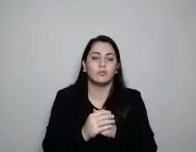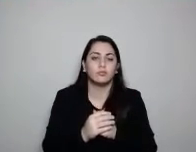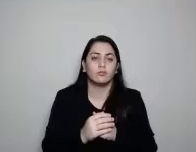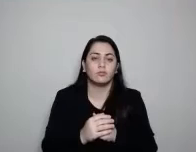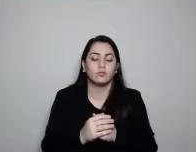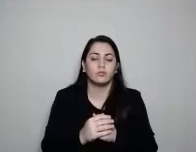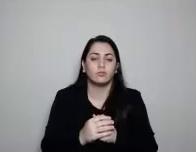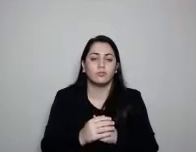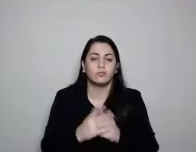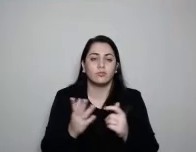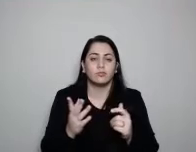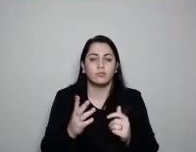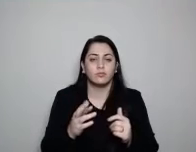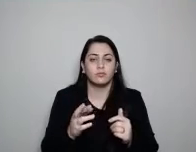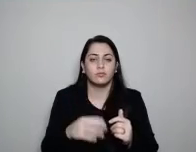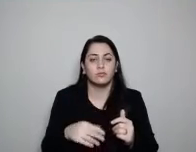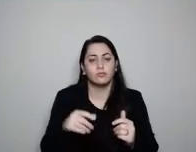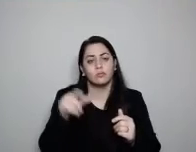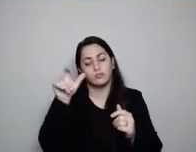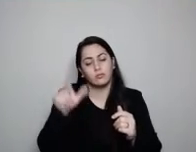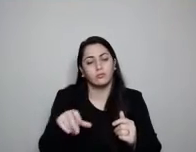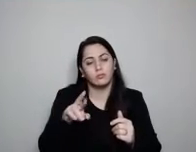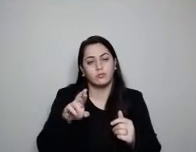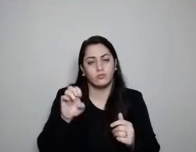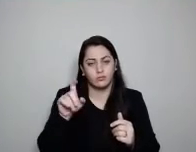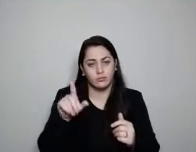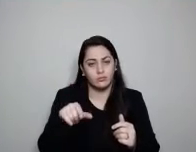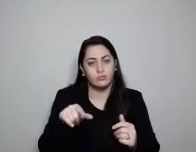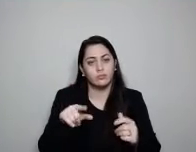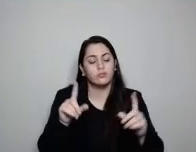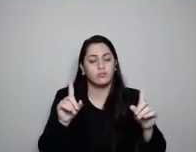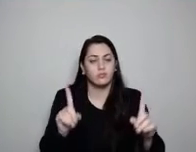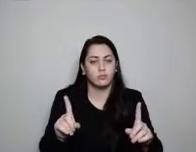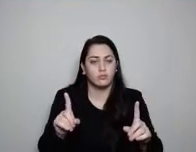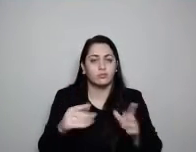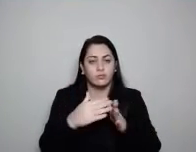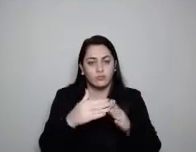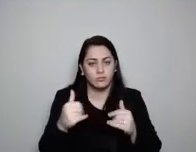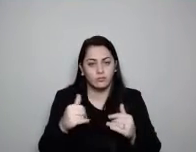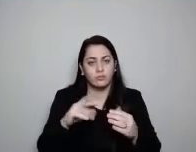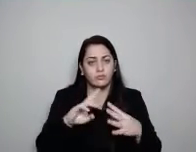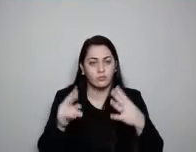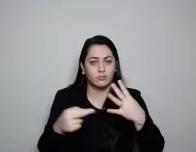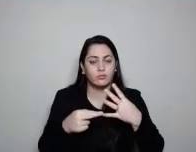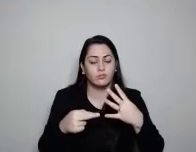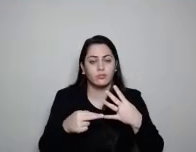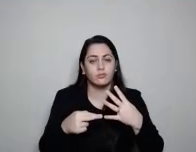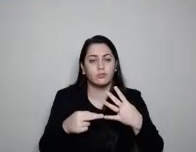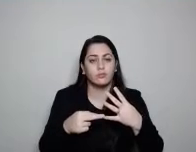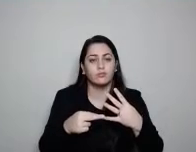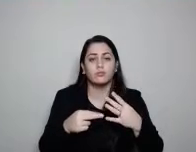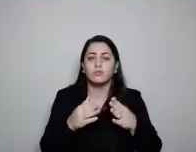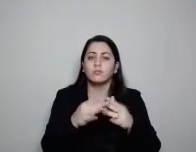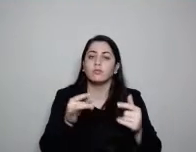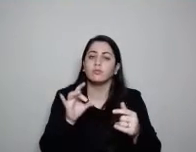no processo e apelante no recurso apenas exigiu o cumprimento do